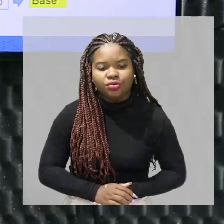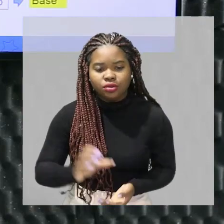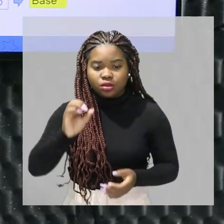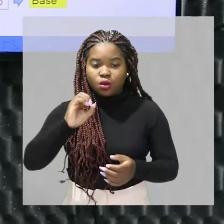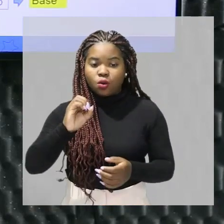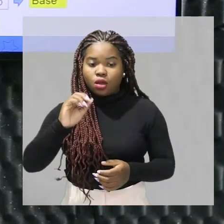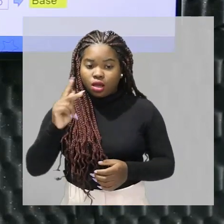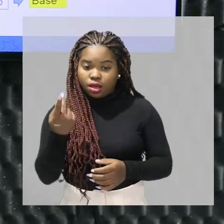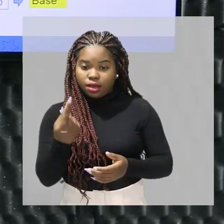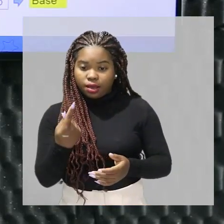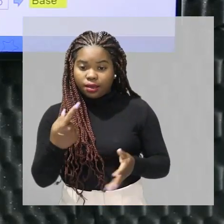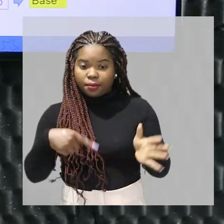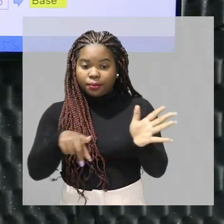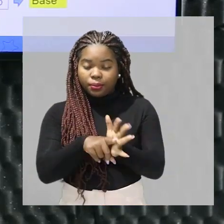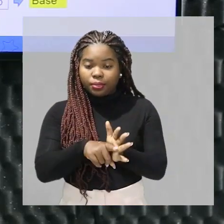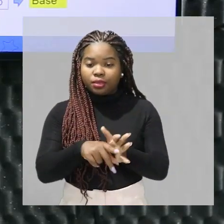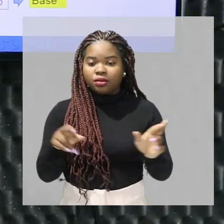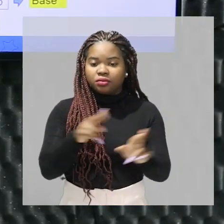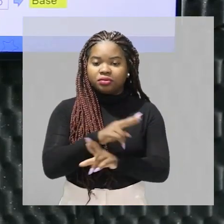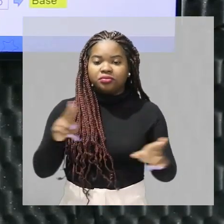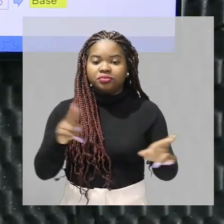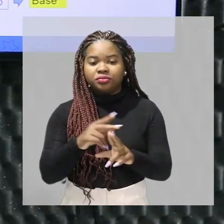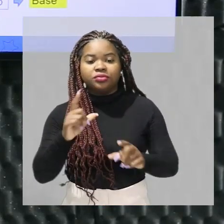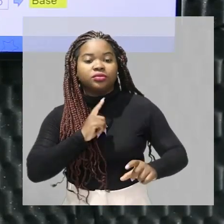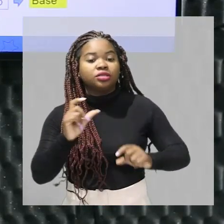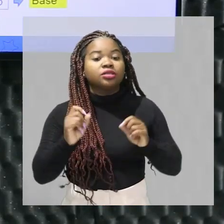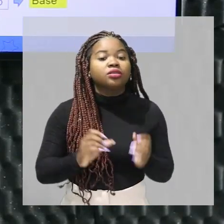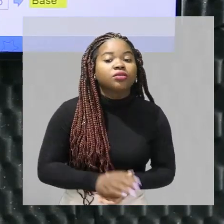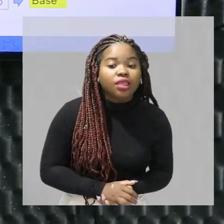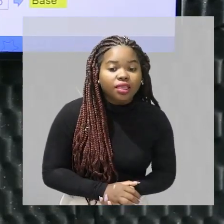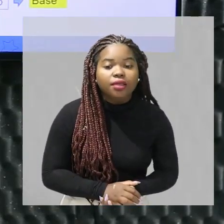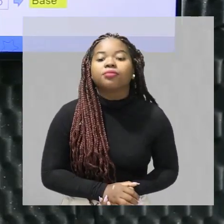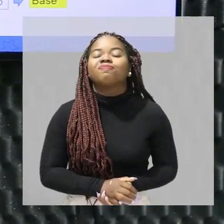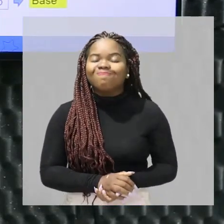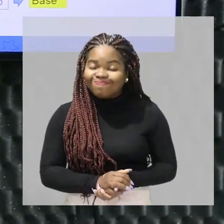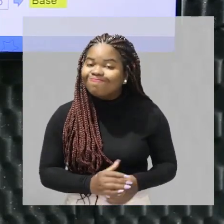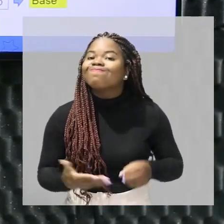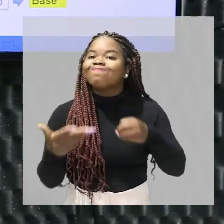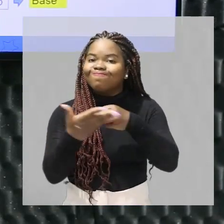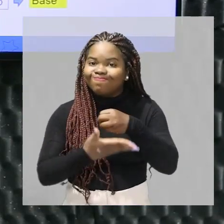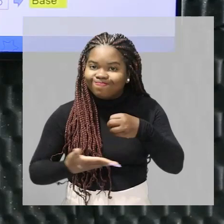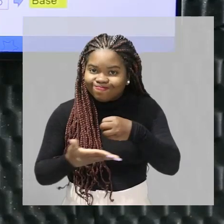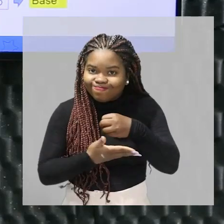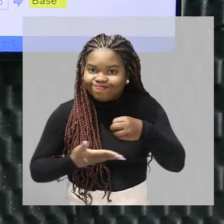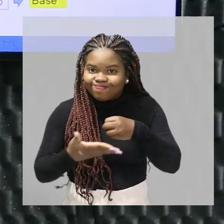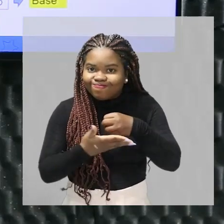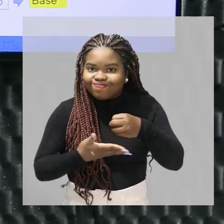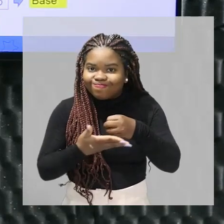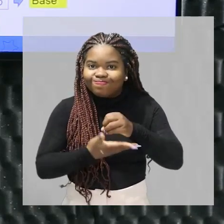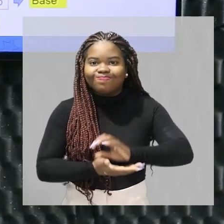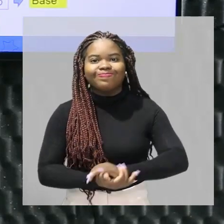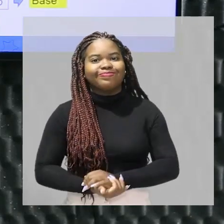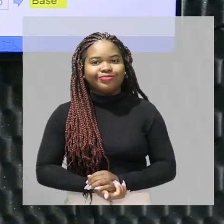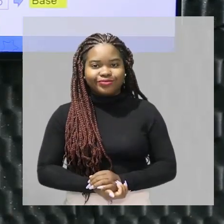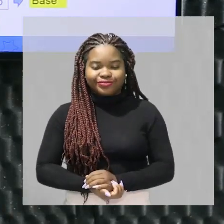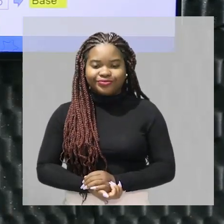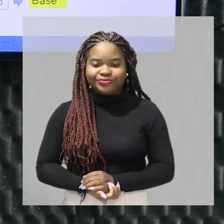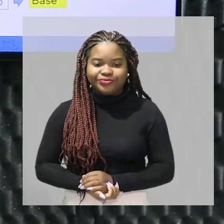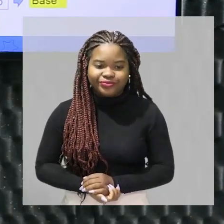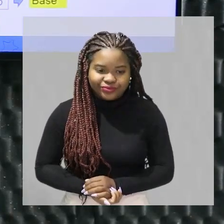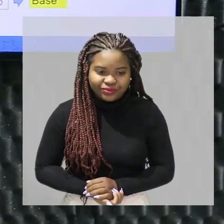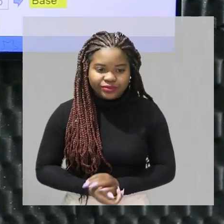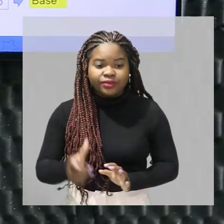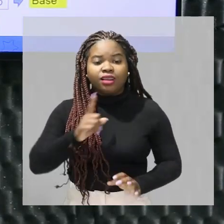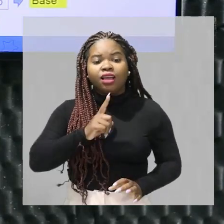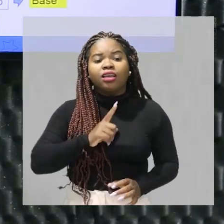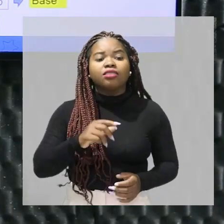hidroxila. Liberar hidroxila quer dizer que o leite de magnésia pertence à função inorgânica base. Então, eu